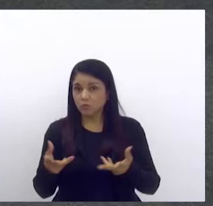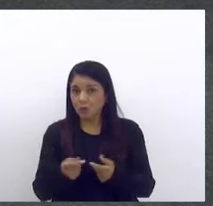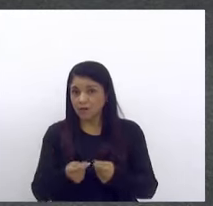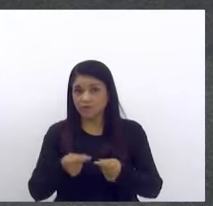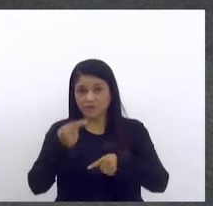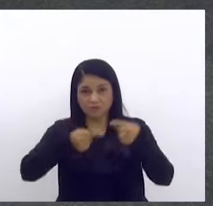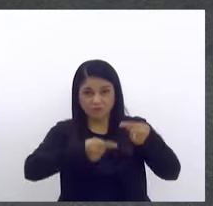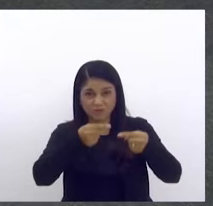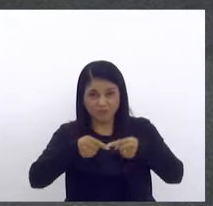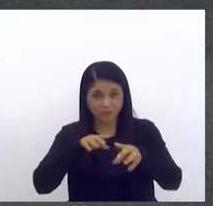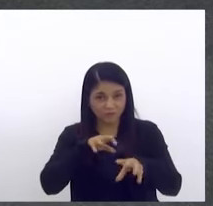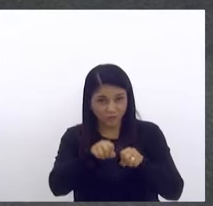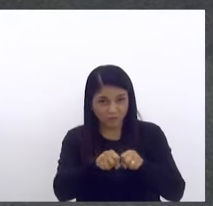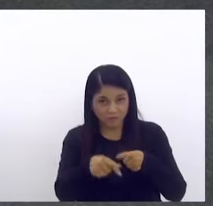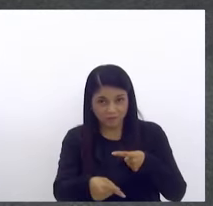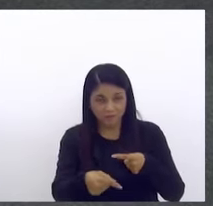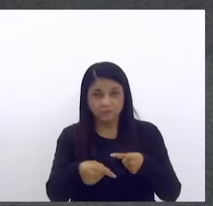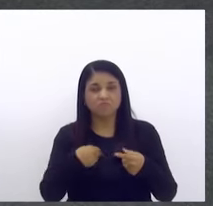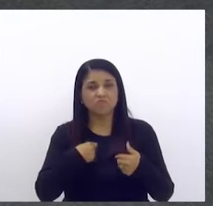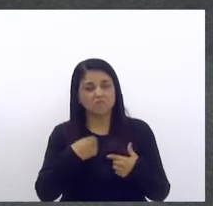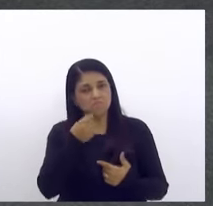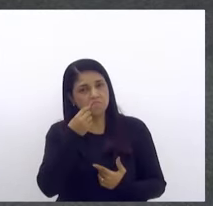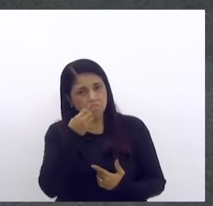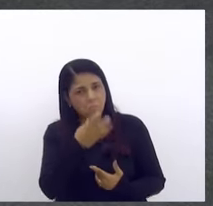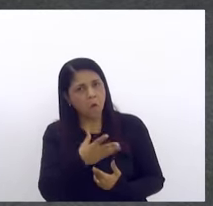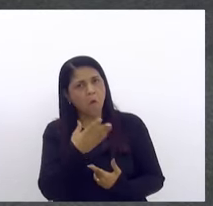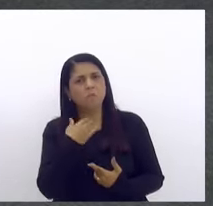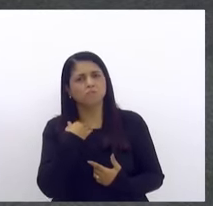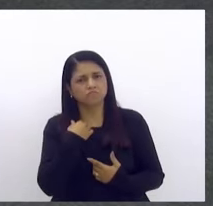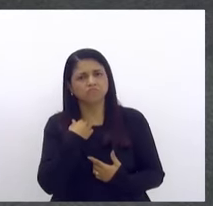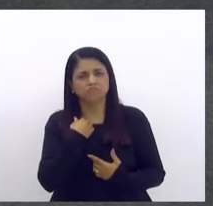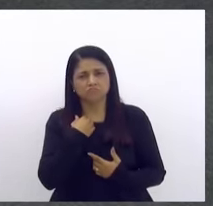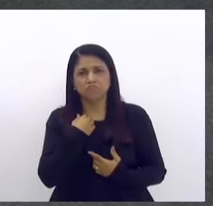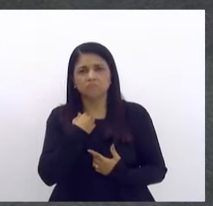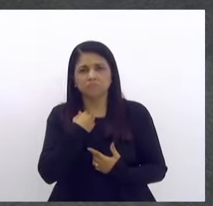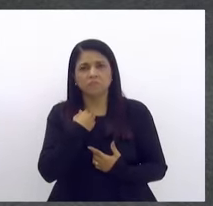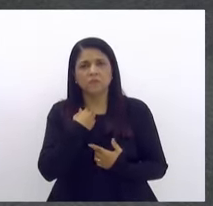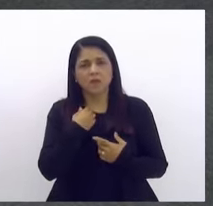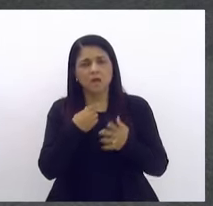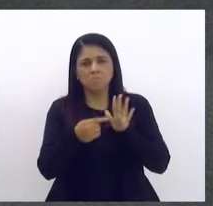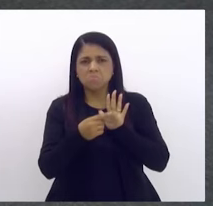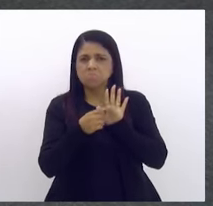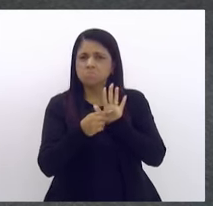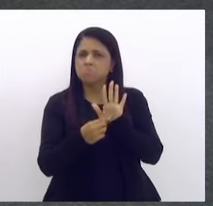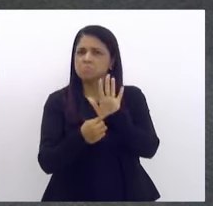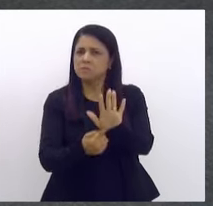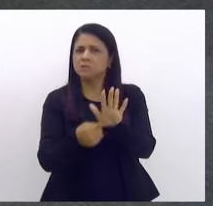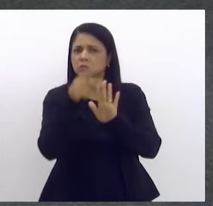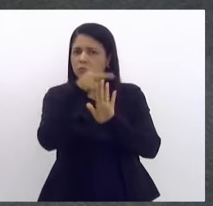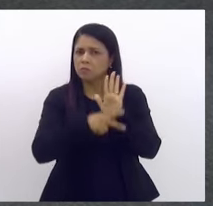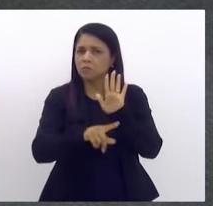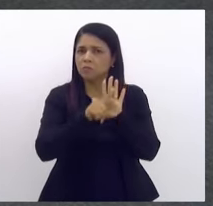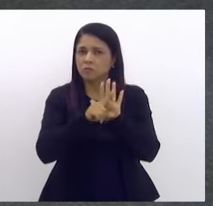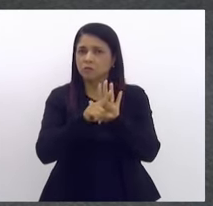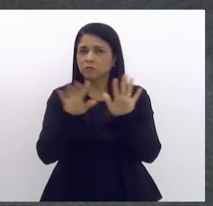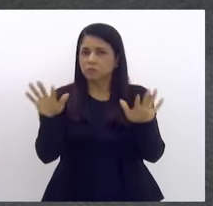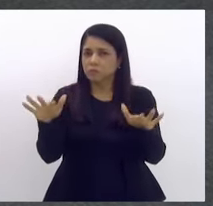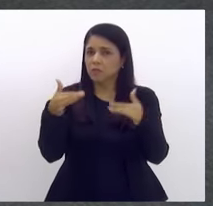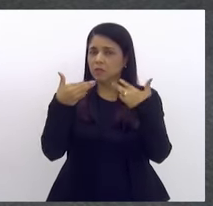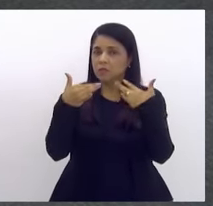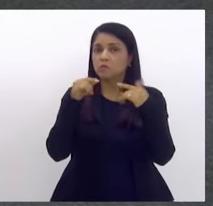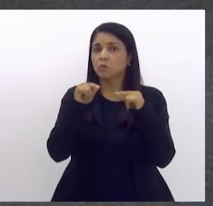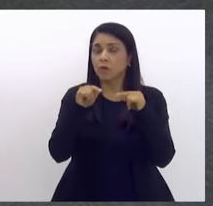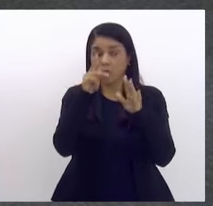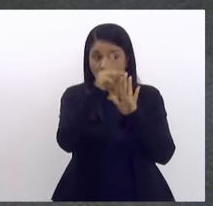debate, então eu vejo com muito bons olhos a apresentação desse projeto, chamando a atenção que esse projeto